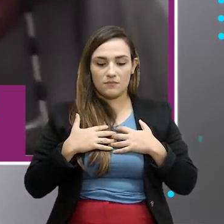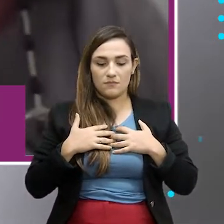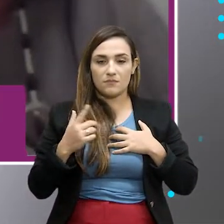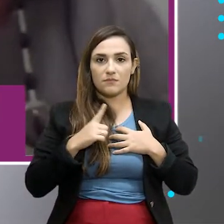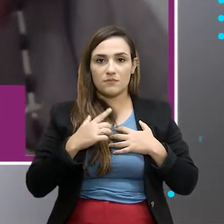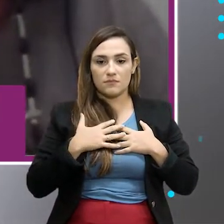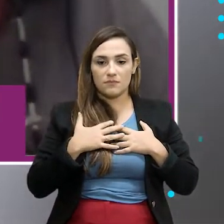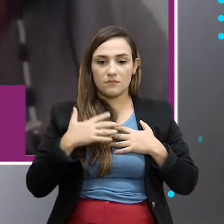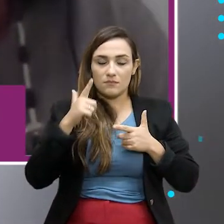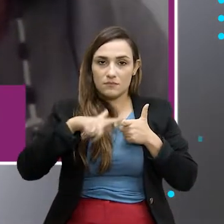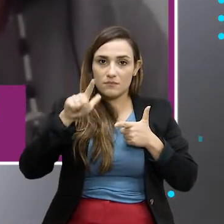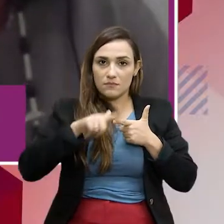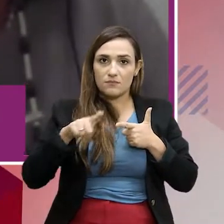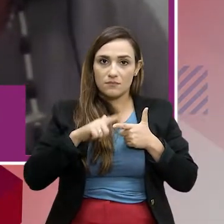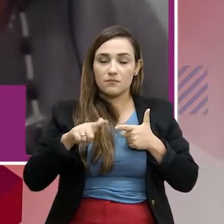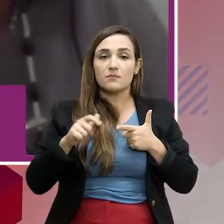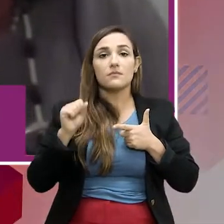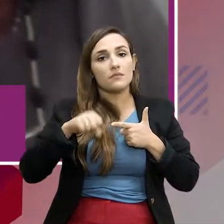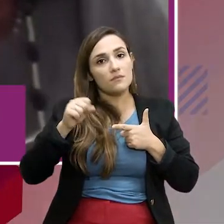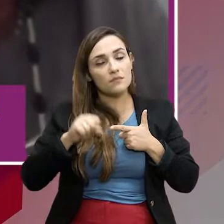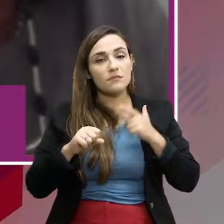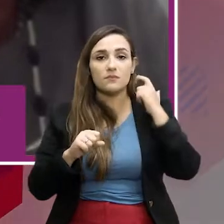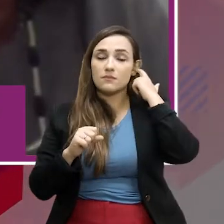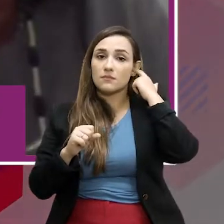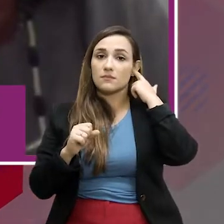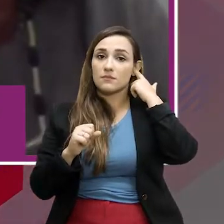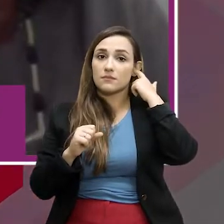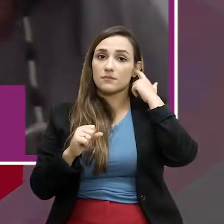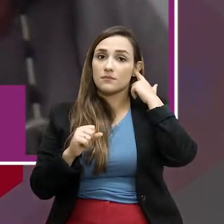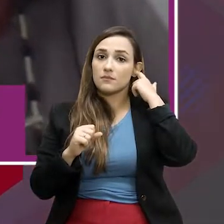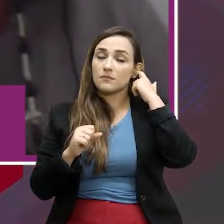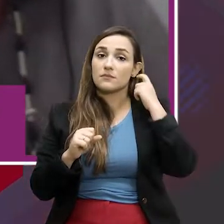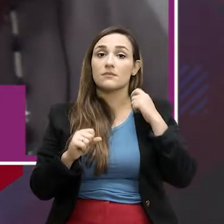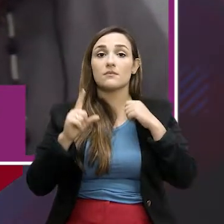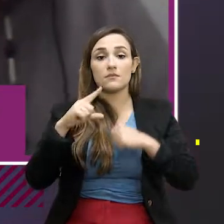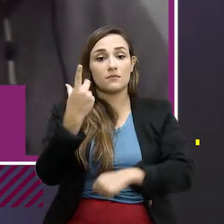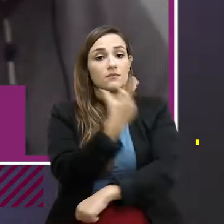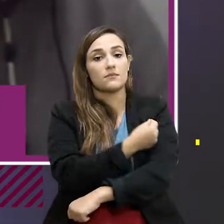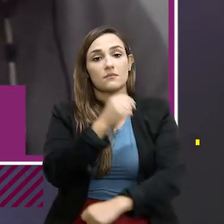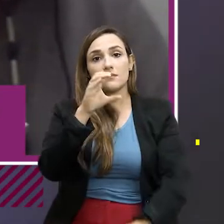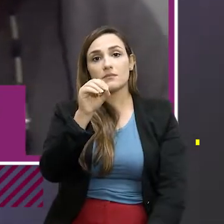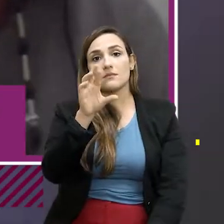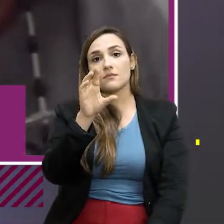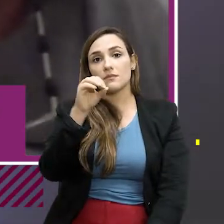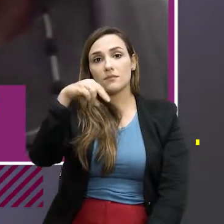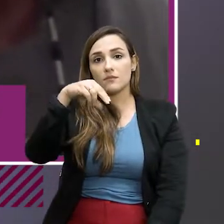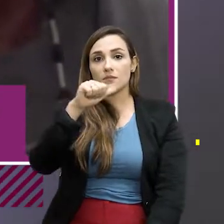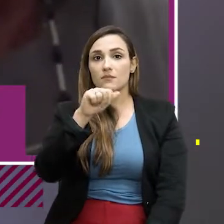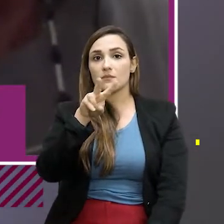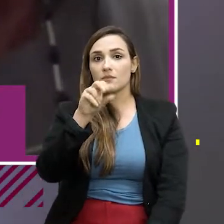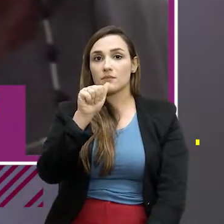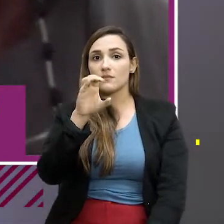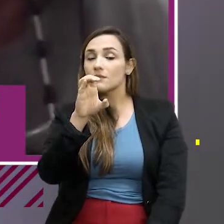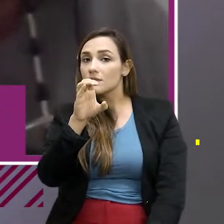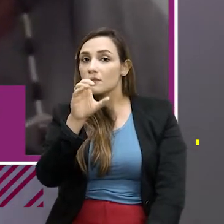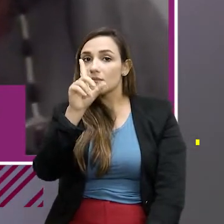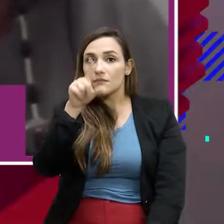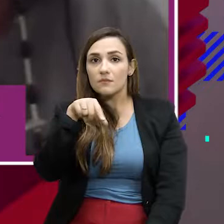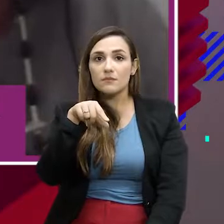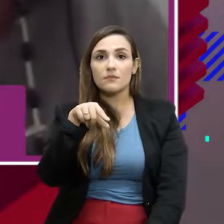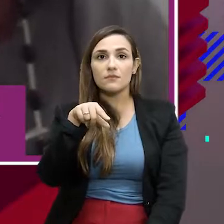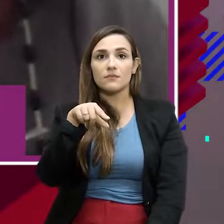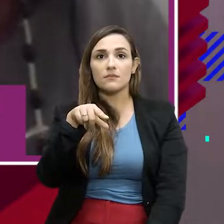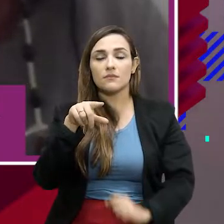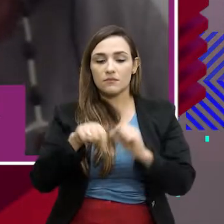de tórax, está lá o pulmão todo acometido. Lembrando você que a vacina Coronavac é